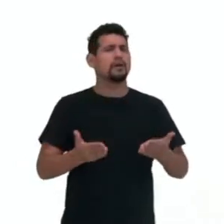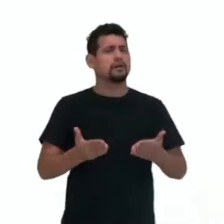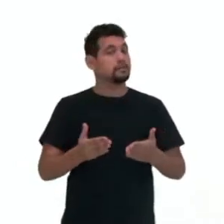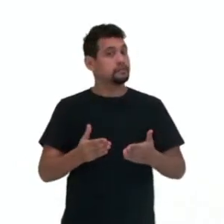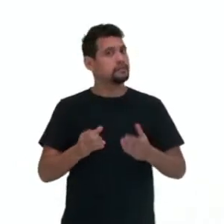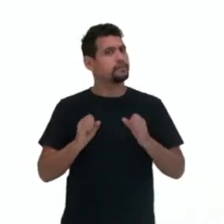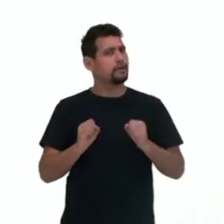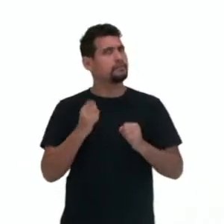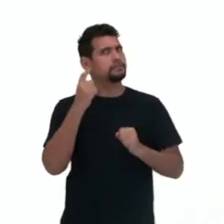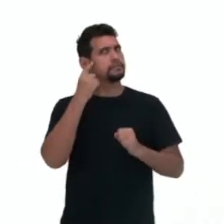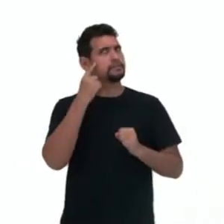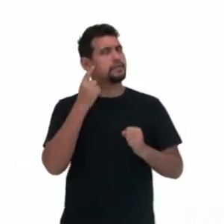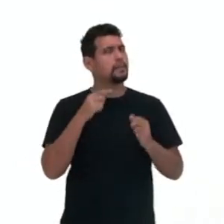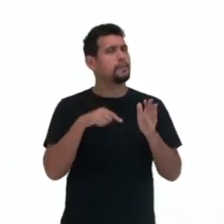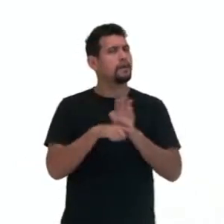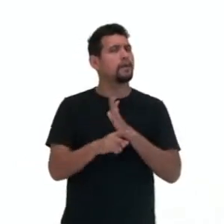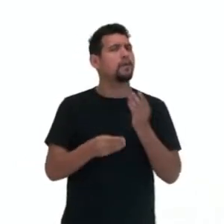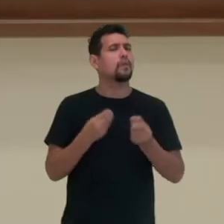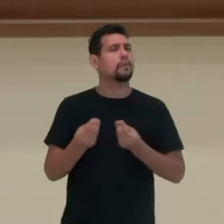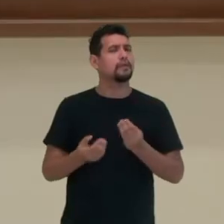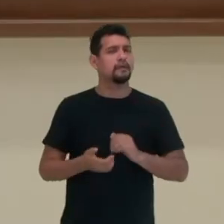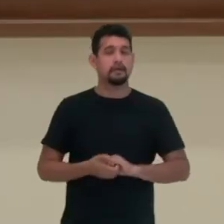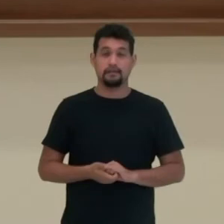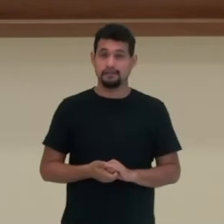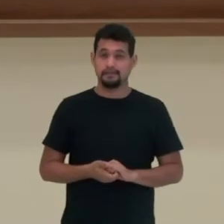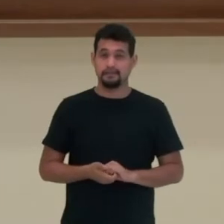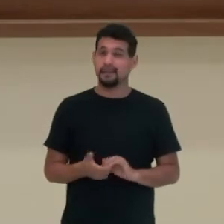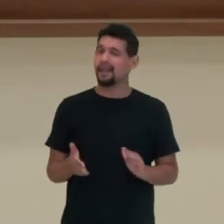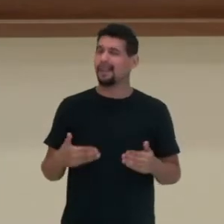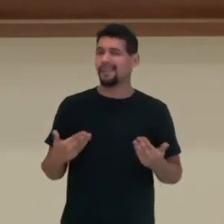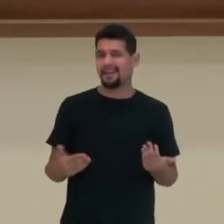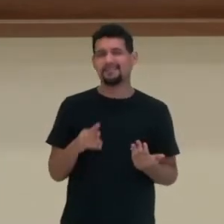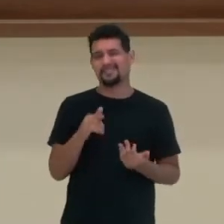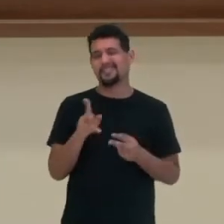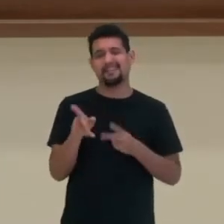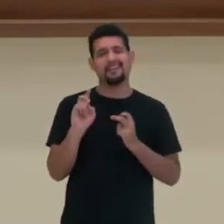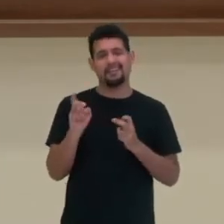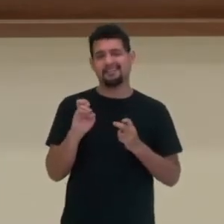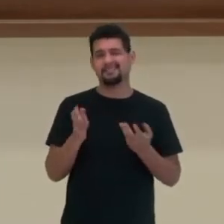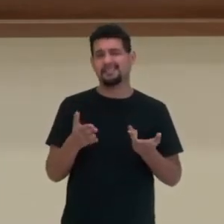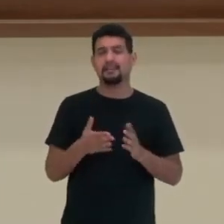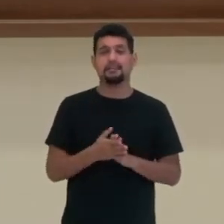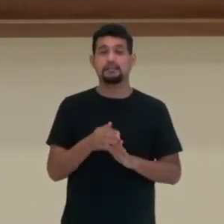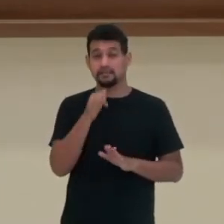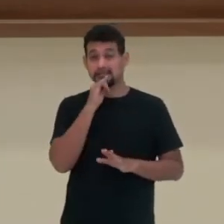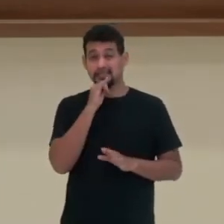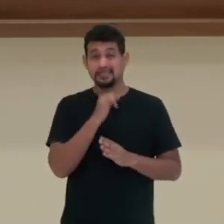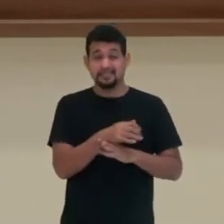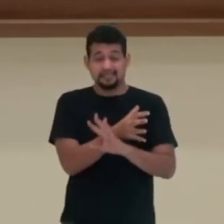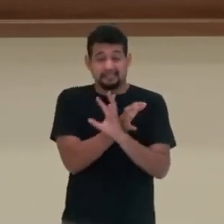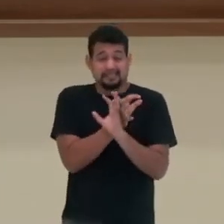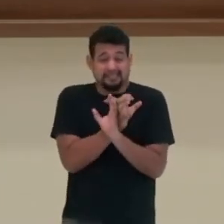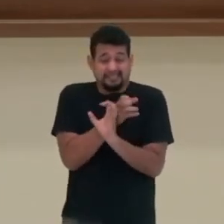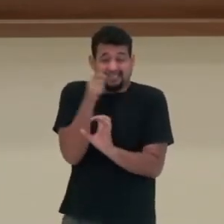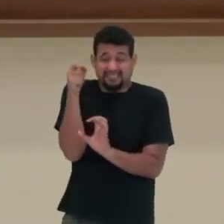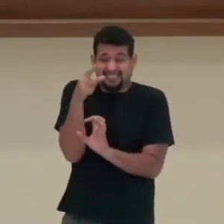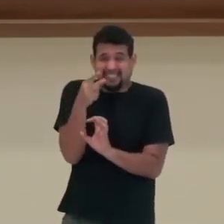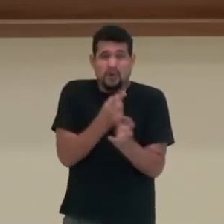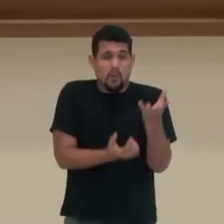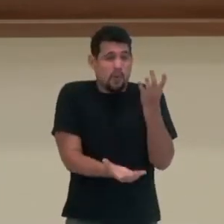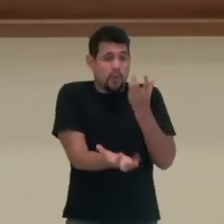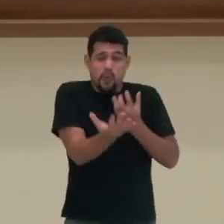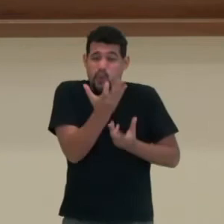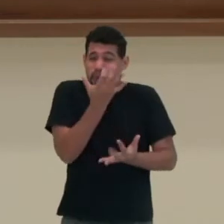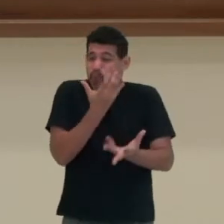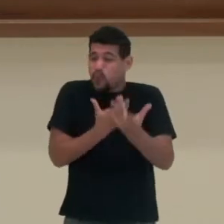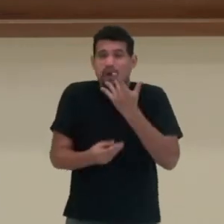estar se perguntando, se questionando. Lógico que você já percebe. A seca, as queimadas,